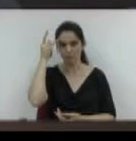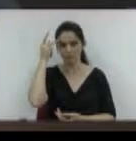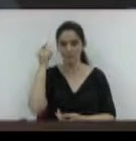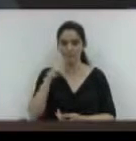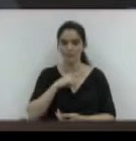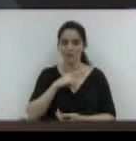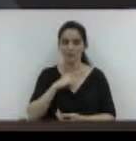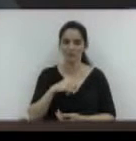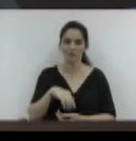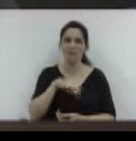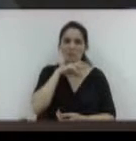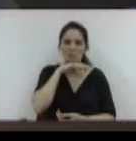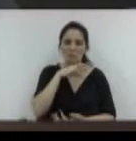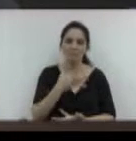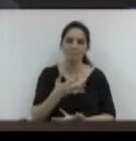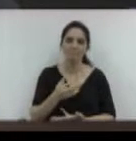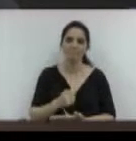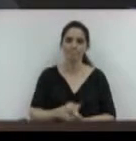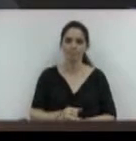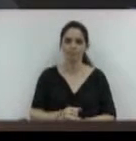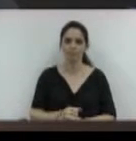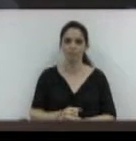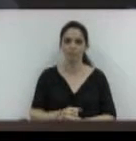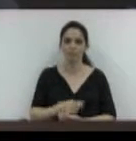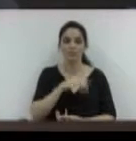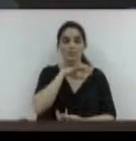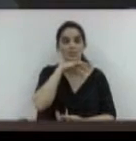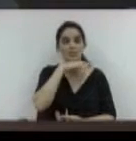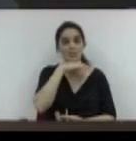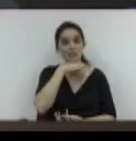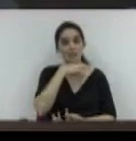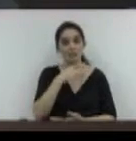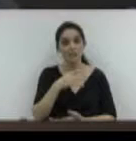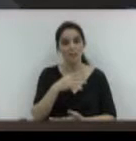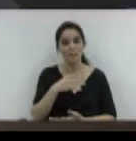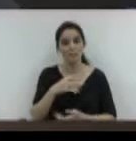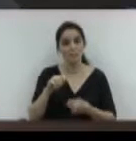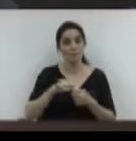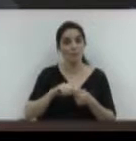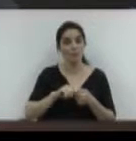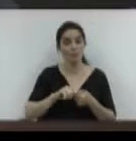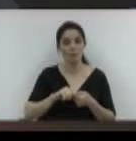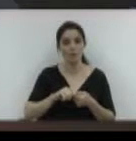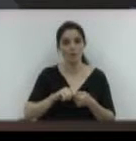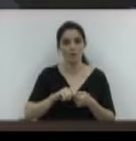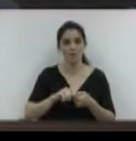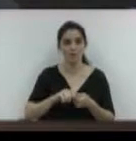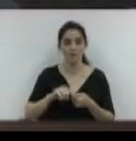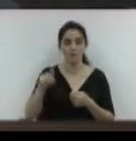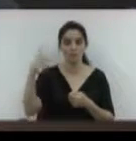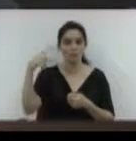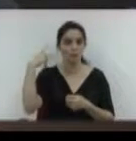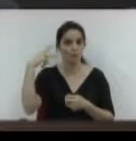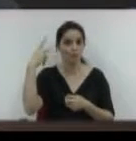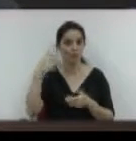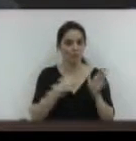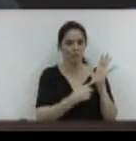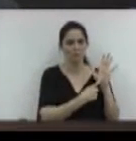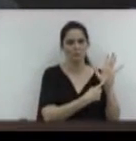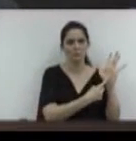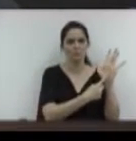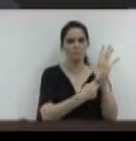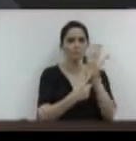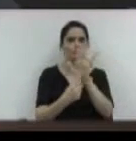excessos cometidos, expôs indevidamente membros da Casa